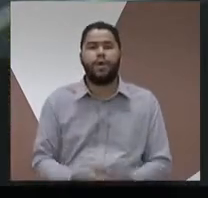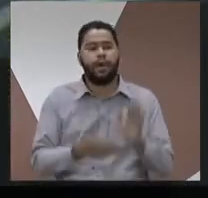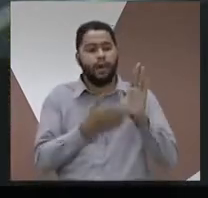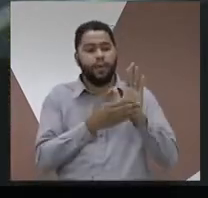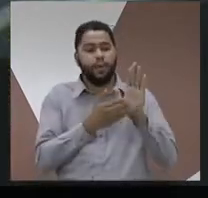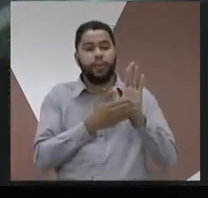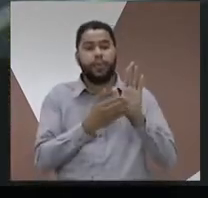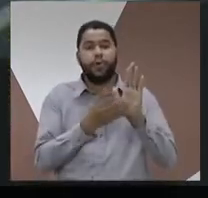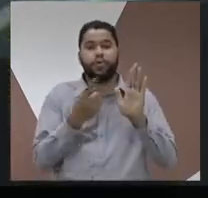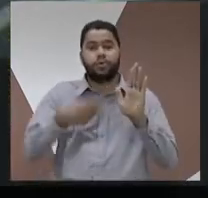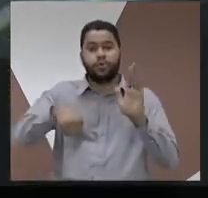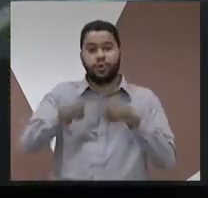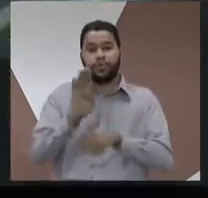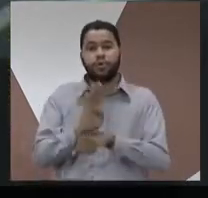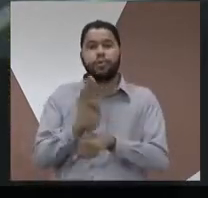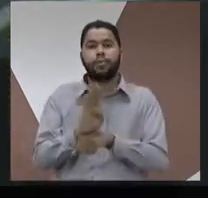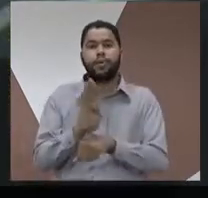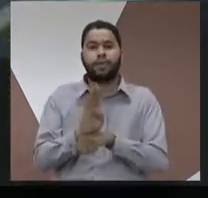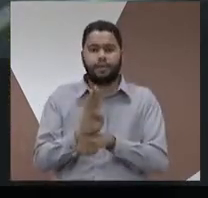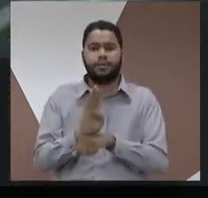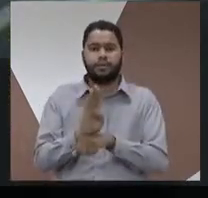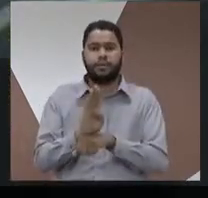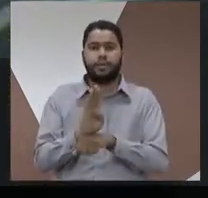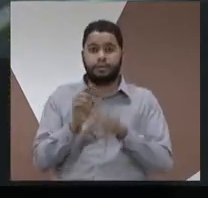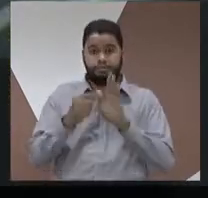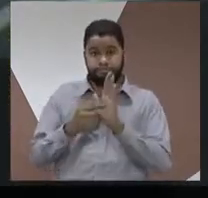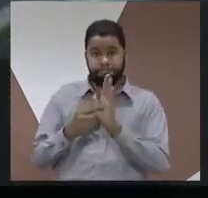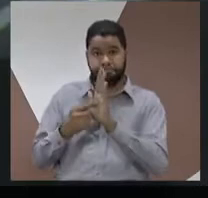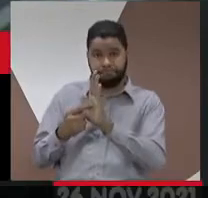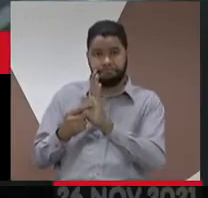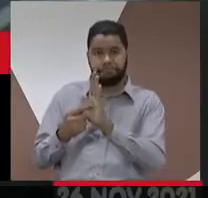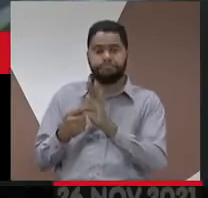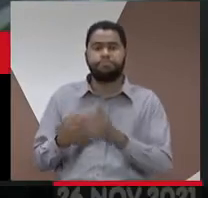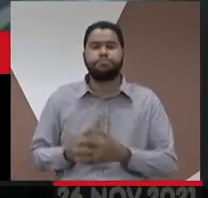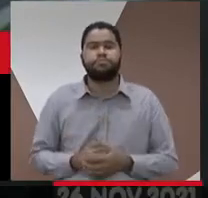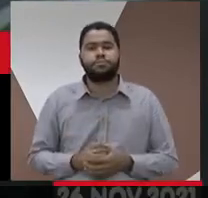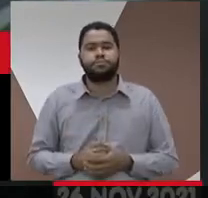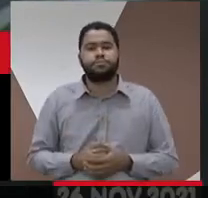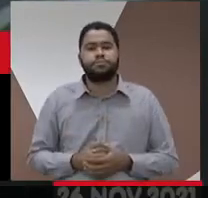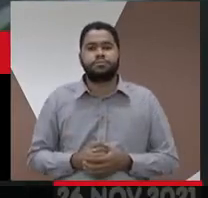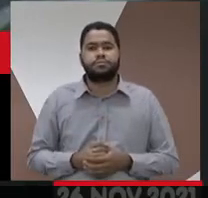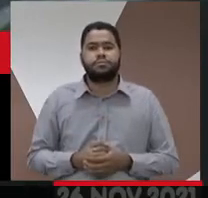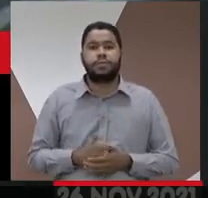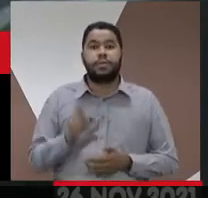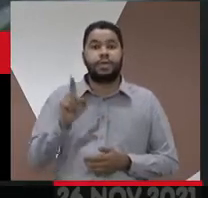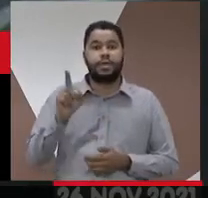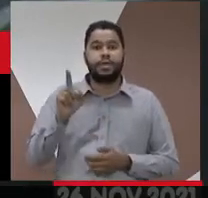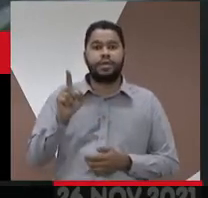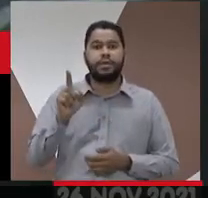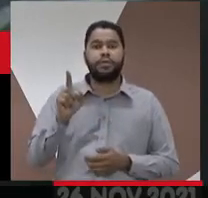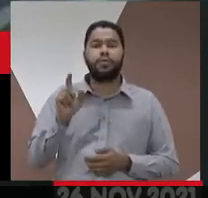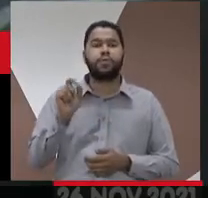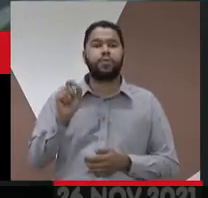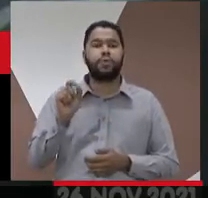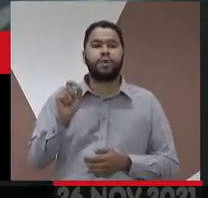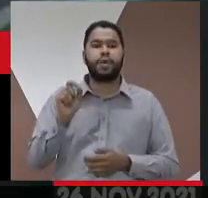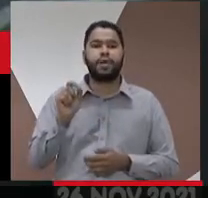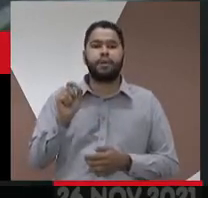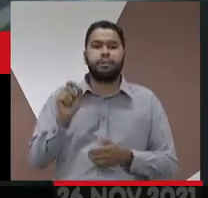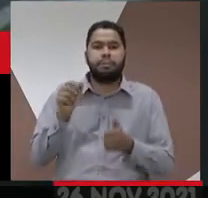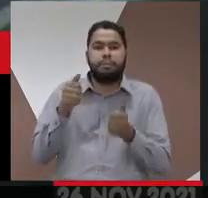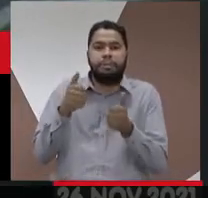proposta, a proposta que nós apresentamos, que não toca nem um